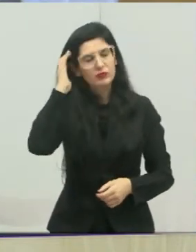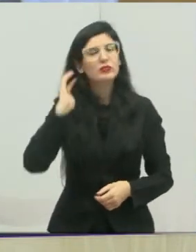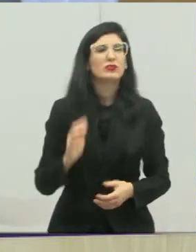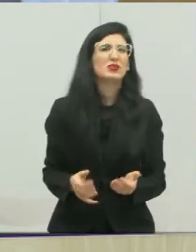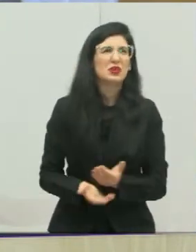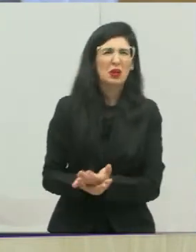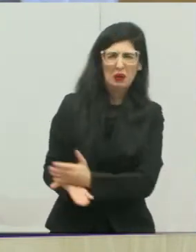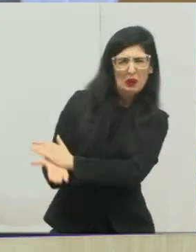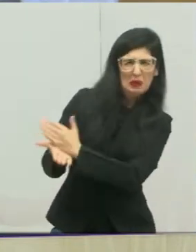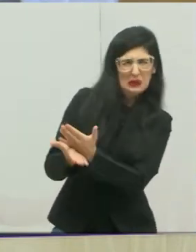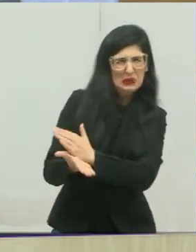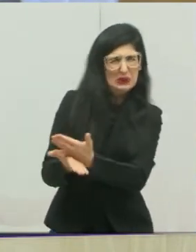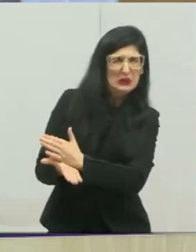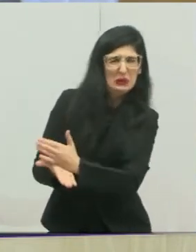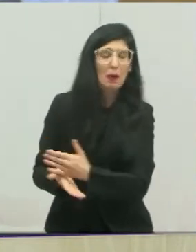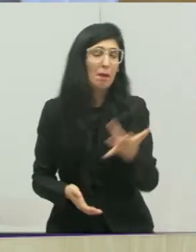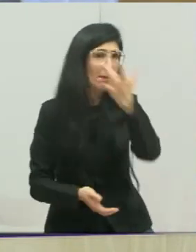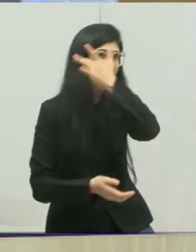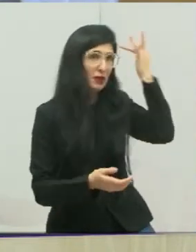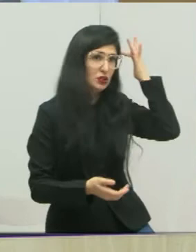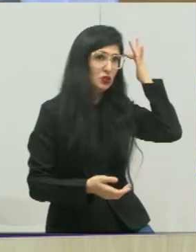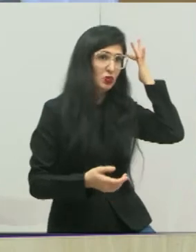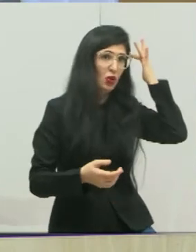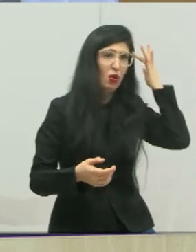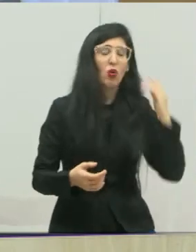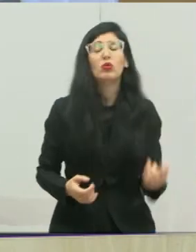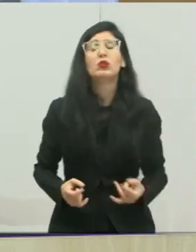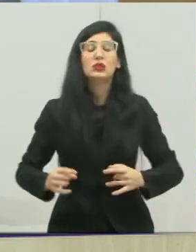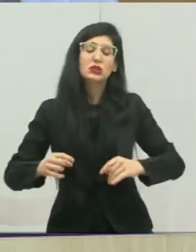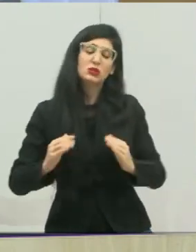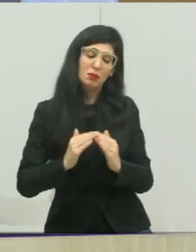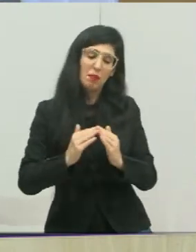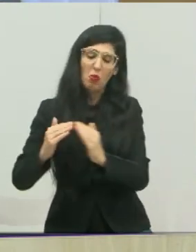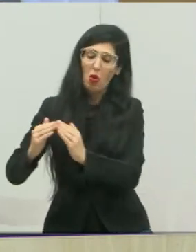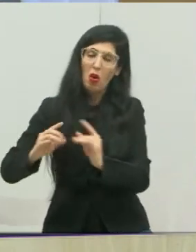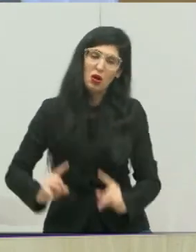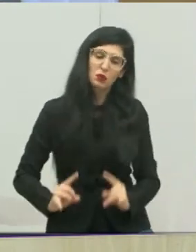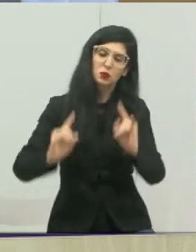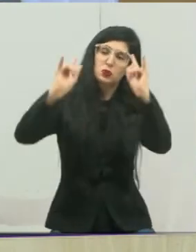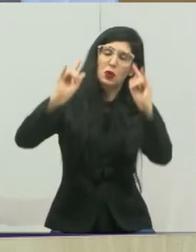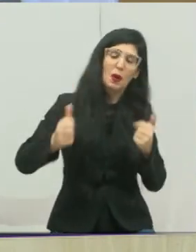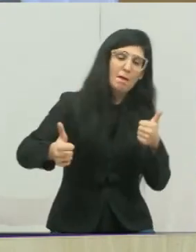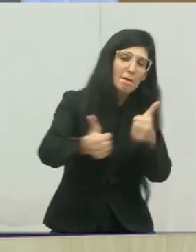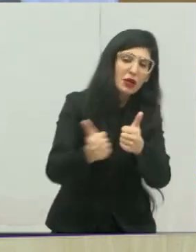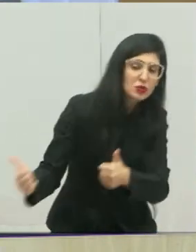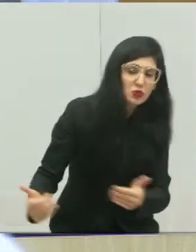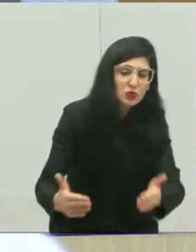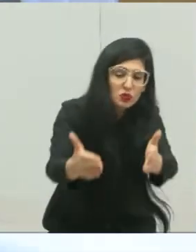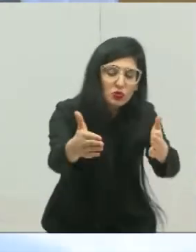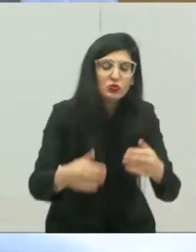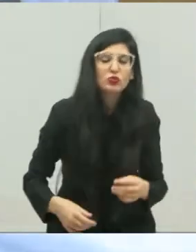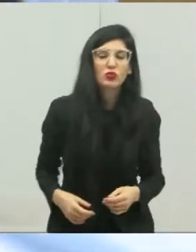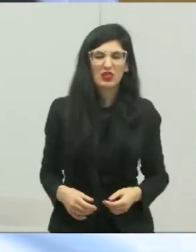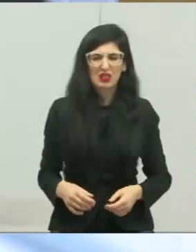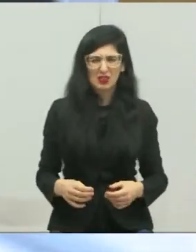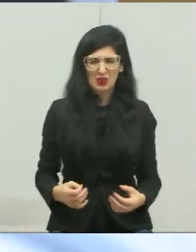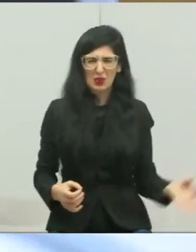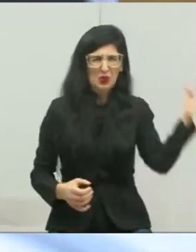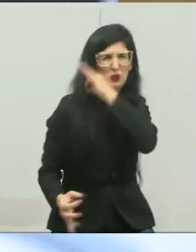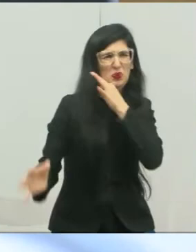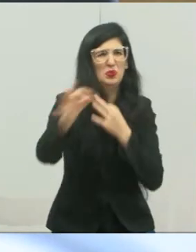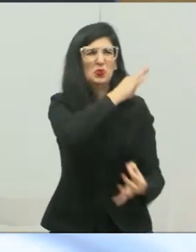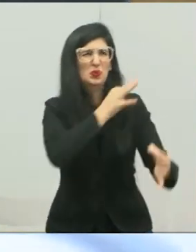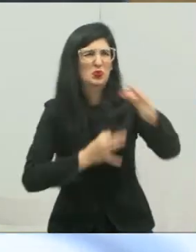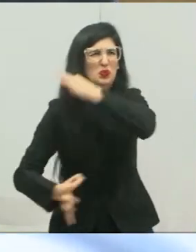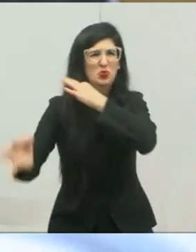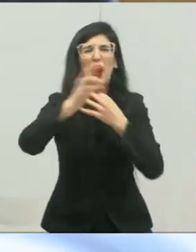vivenciadas por moradores que residem no entorno dos córregos existentes em Jacareí por conta das chuvas e no verão pela infestação de pernilongos que